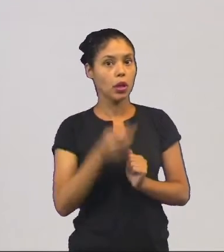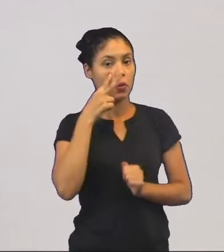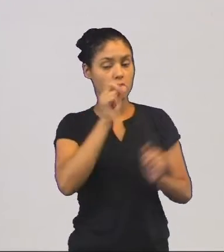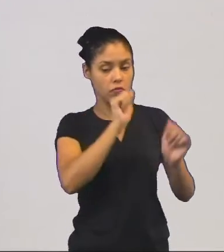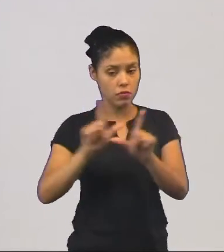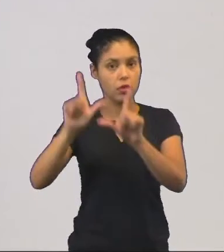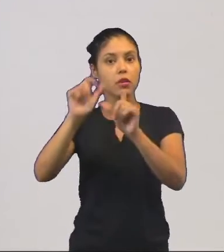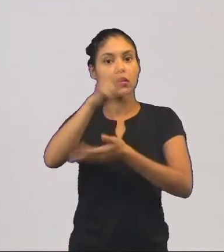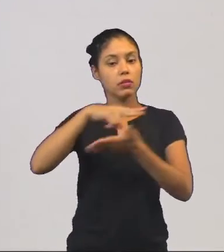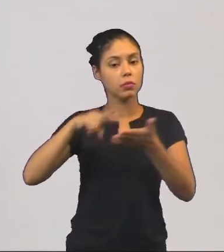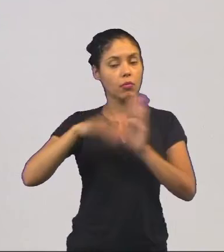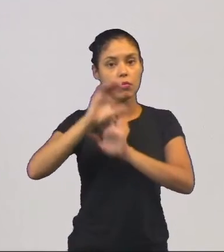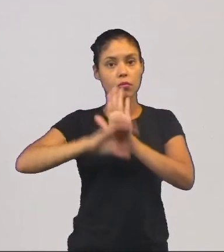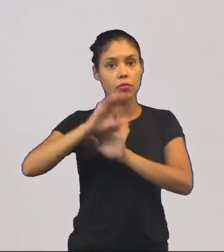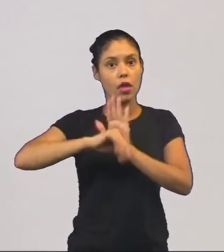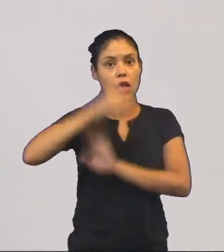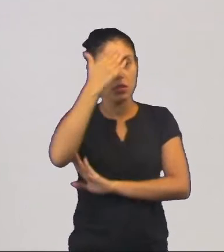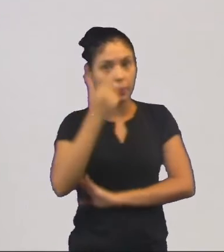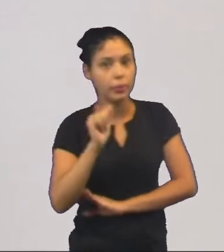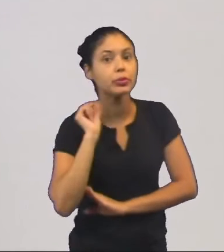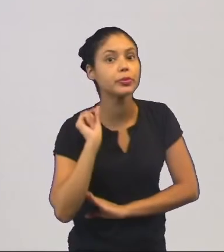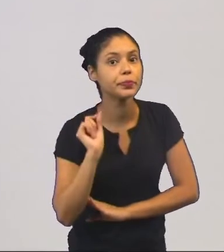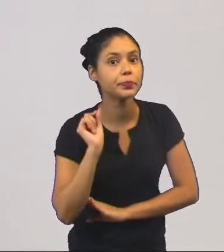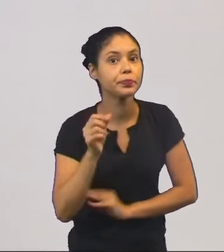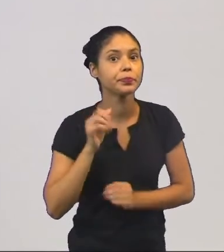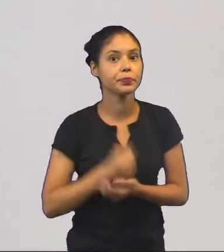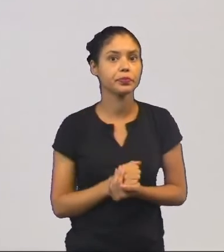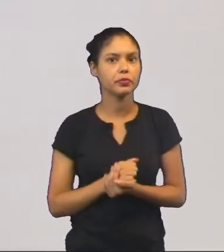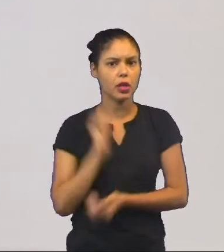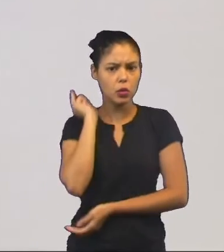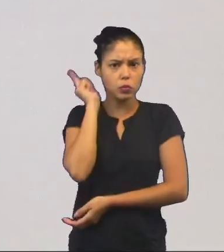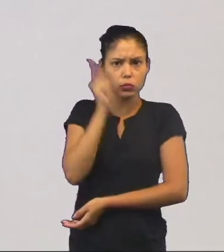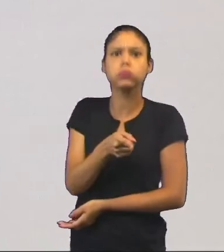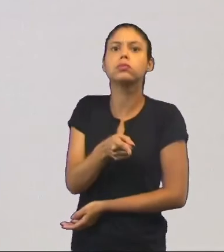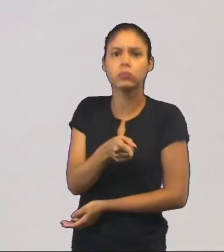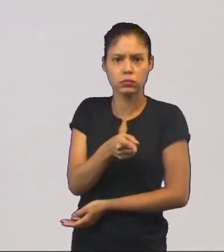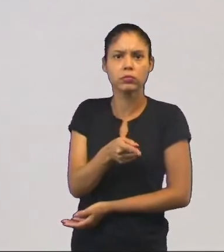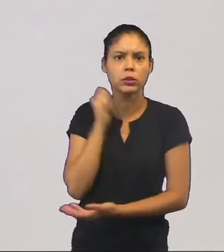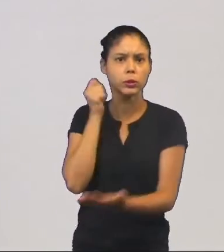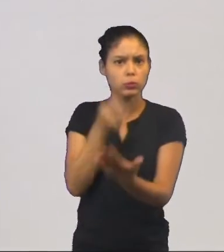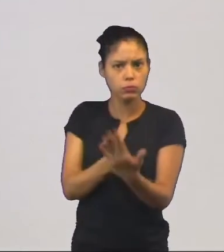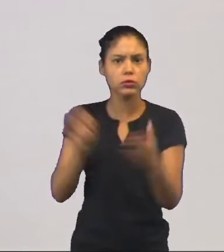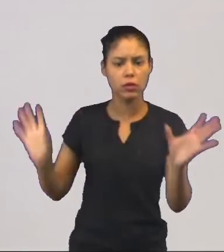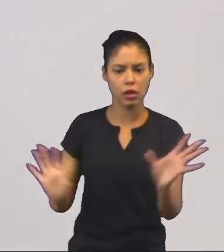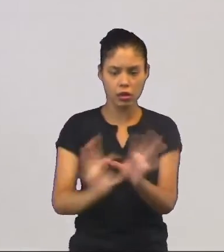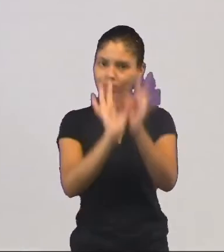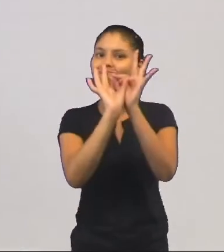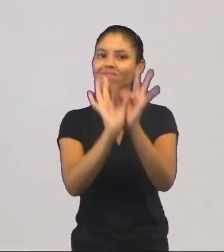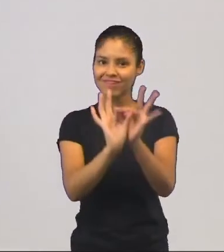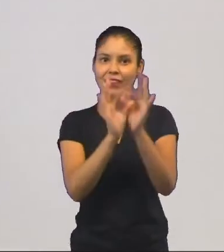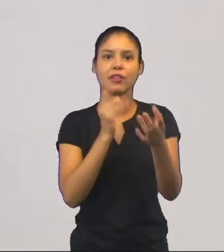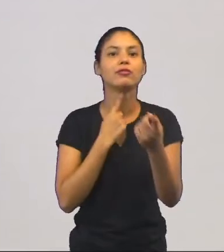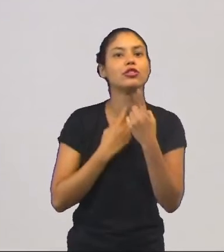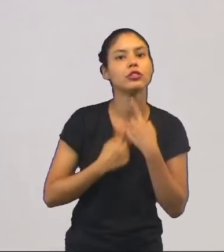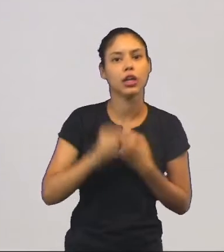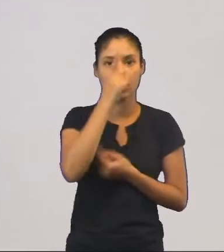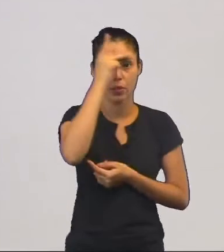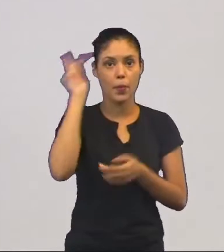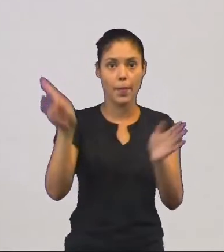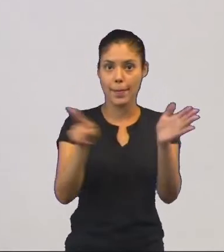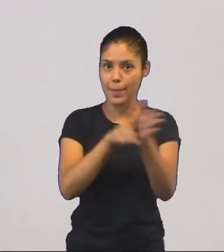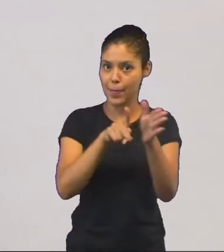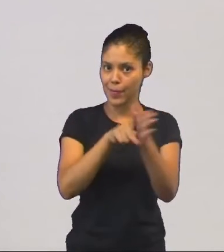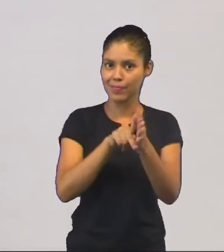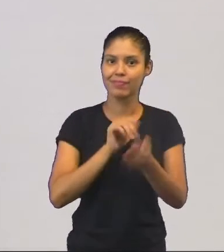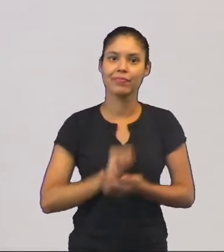acompanhar a leitura no conceito, nós sabemos que a questão do autoritarismo está vinculado à vontade da pessoa.